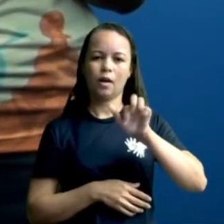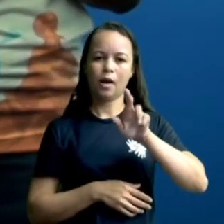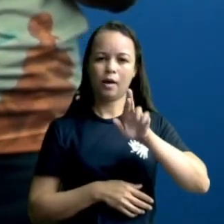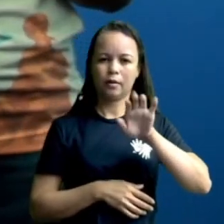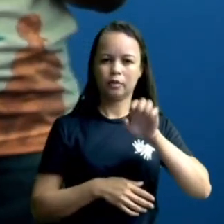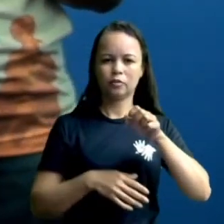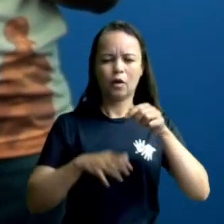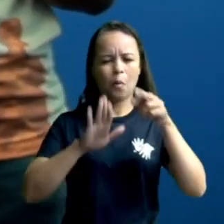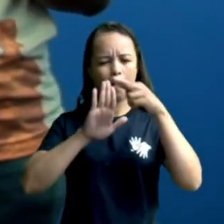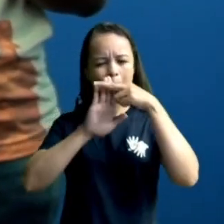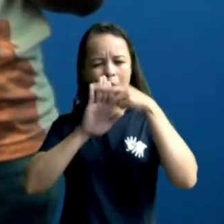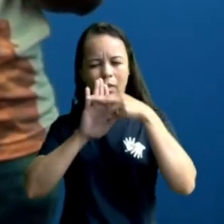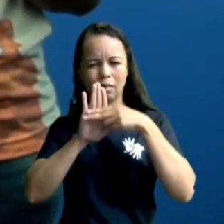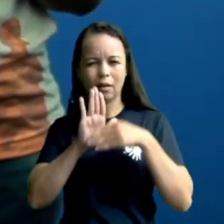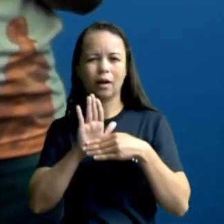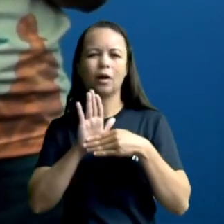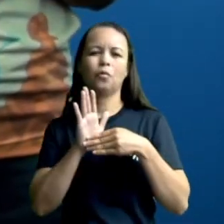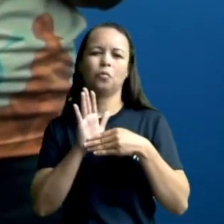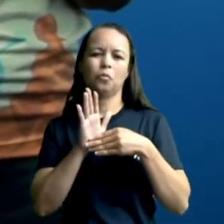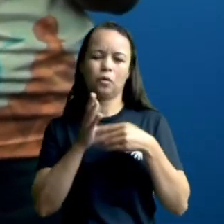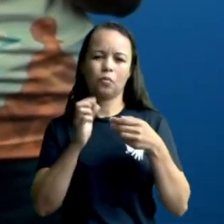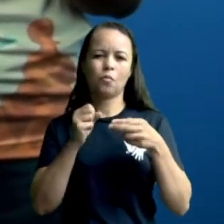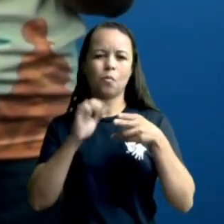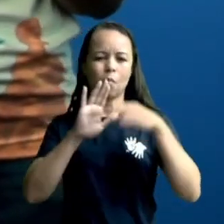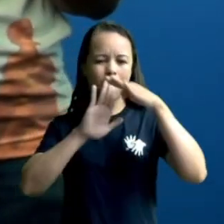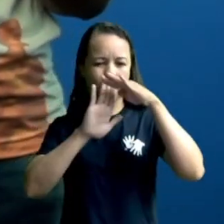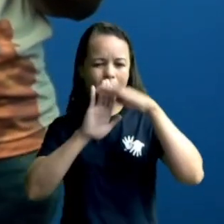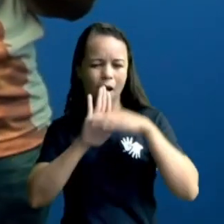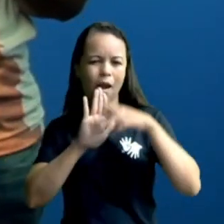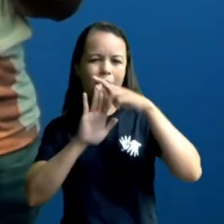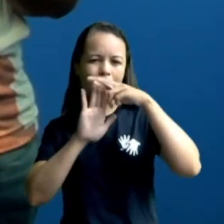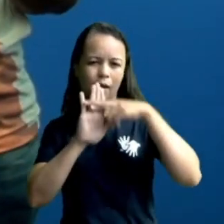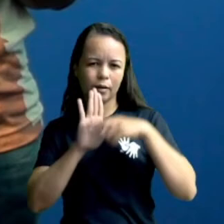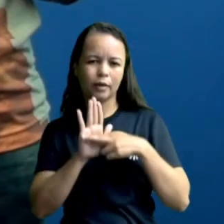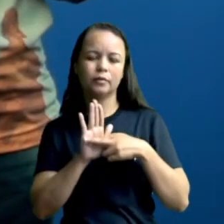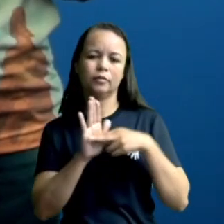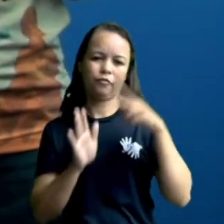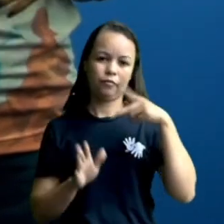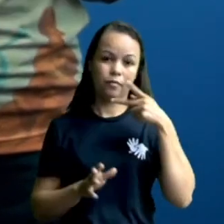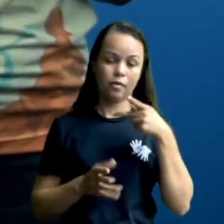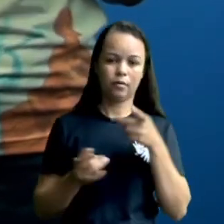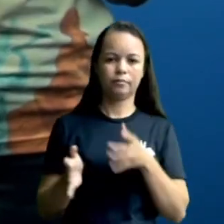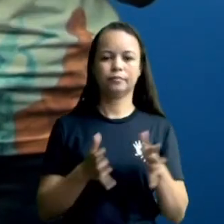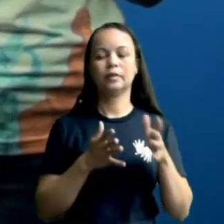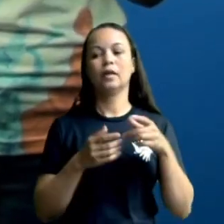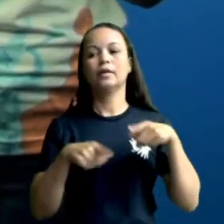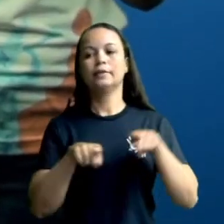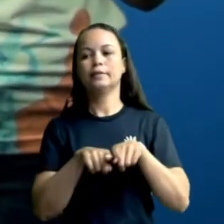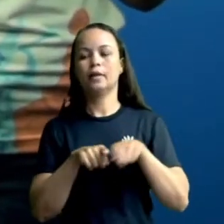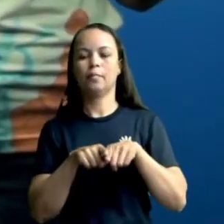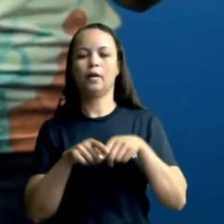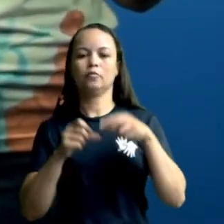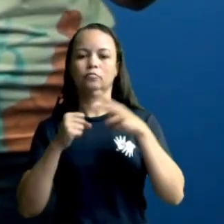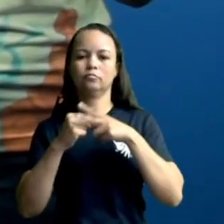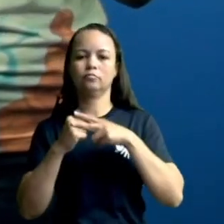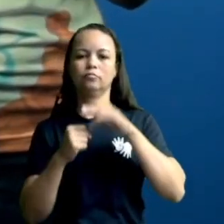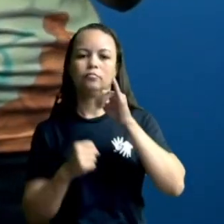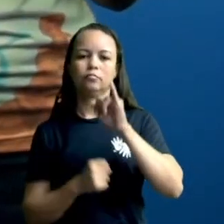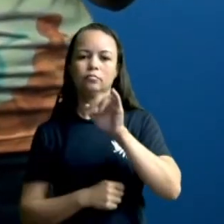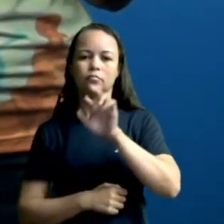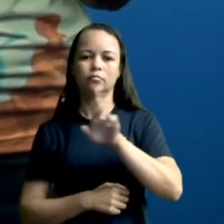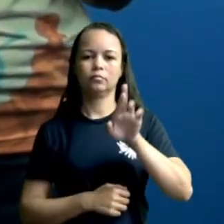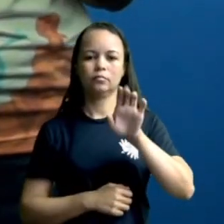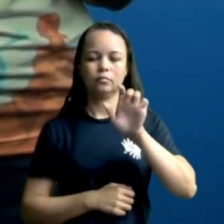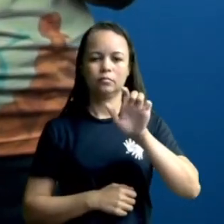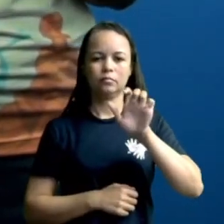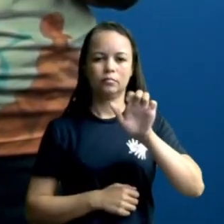seguem um padrão de conjugação, seguem uma regra de conjugação, e existem os verbos irregulares, que